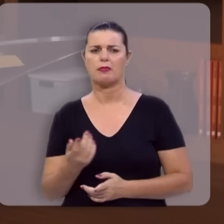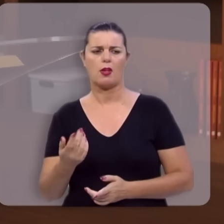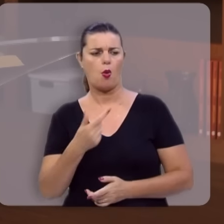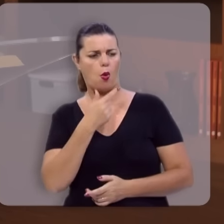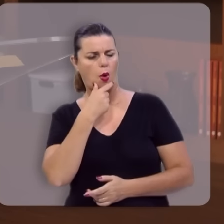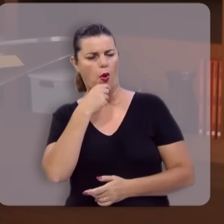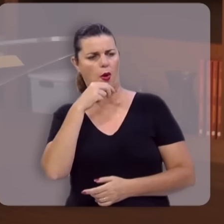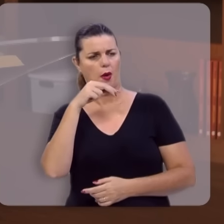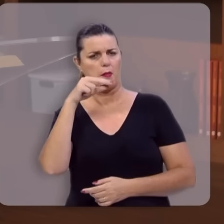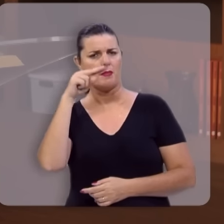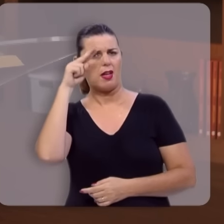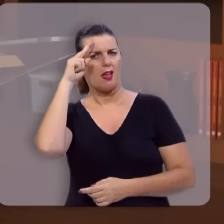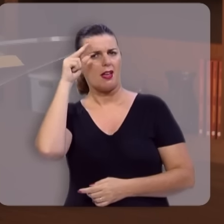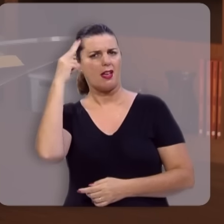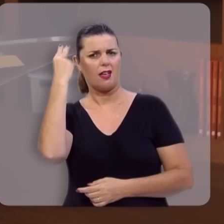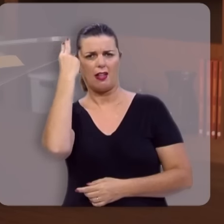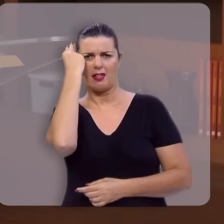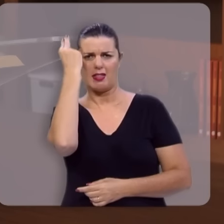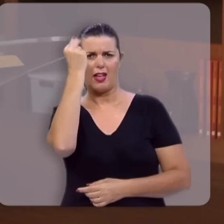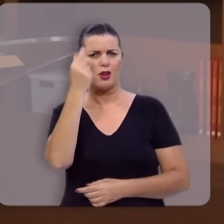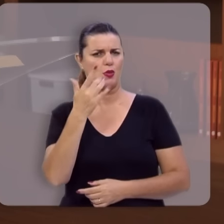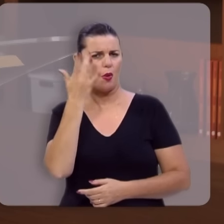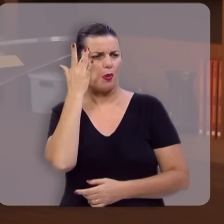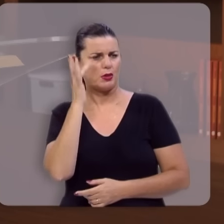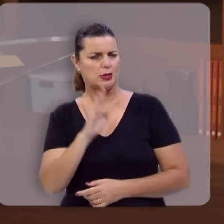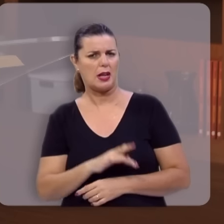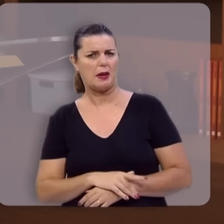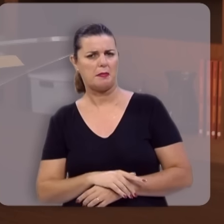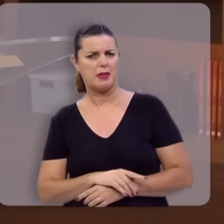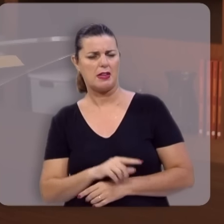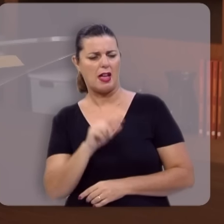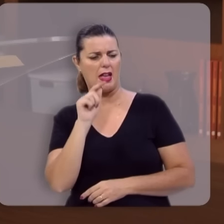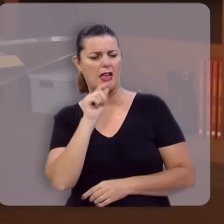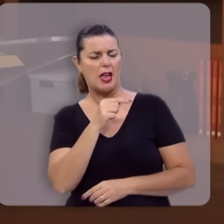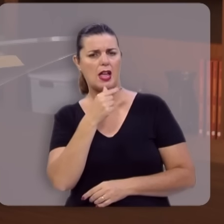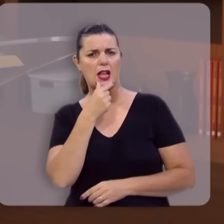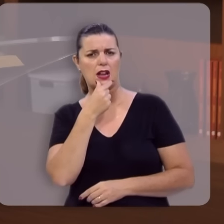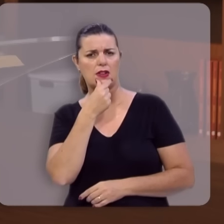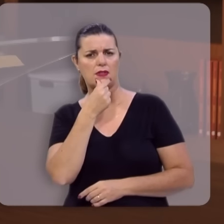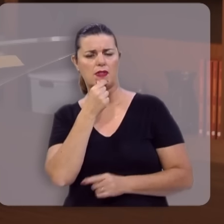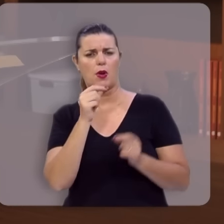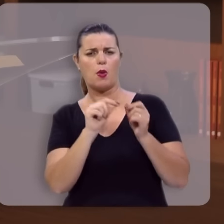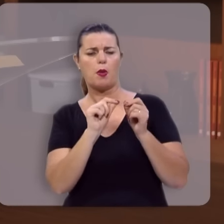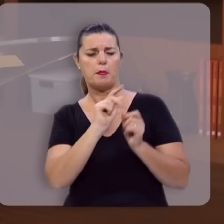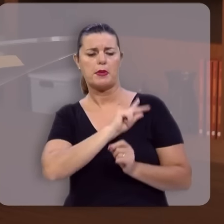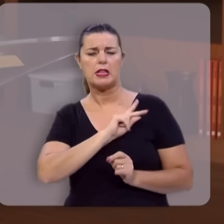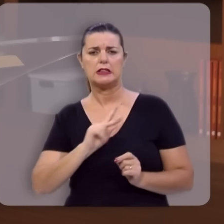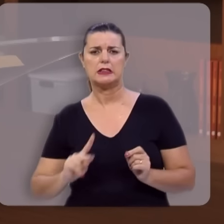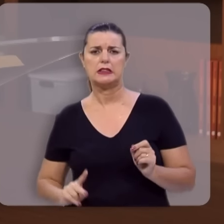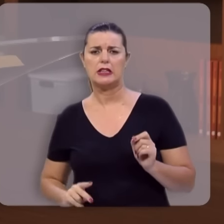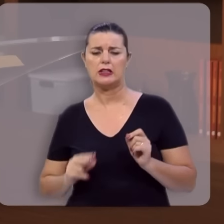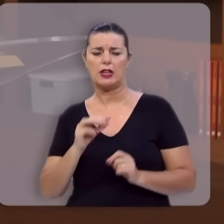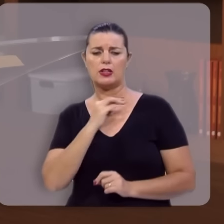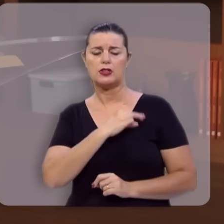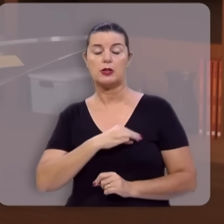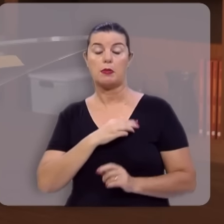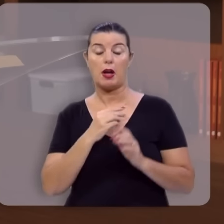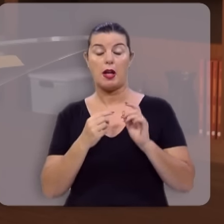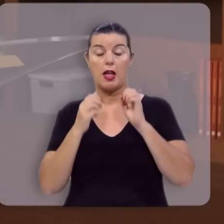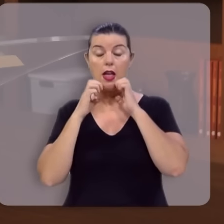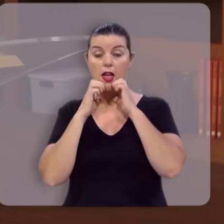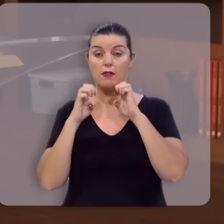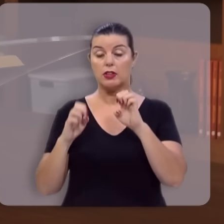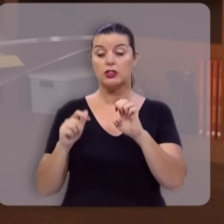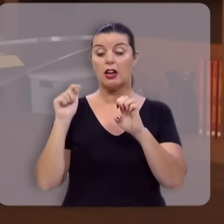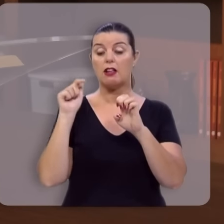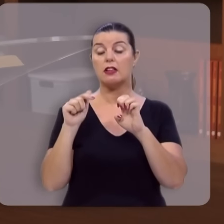Nero não sabia, mas Deus o havia constituído em presidente das missões estrangeiras do império, porque colocara lá dentro o maior evangelista